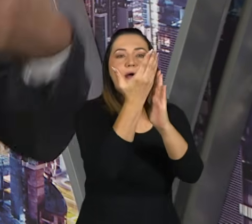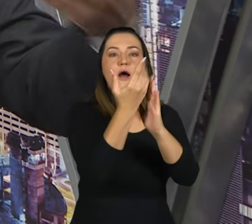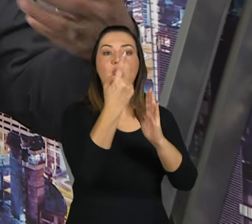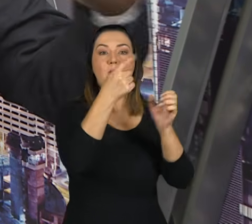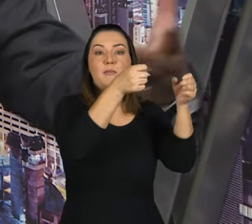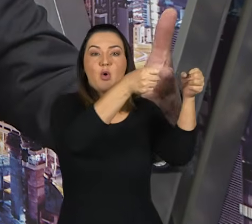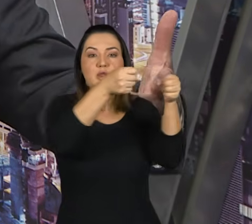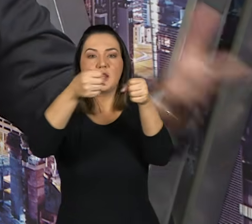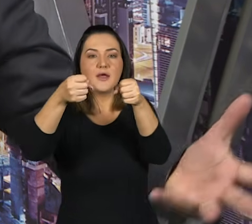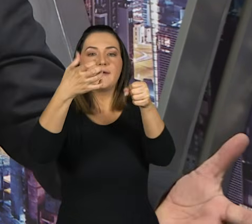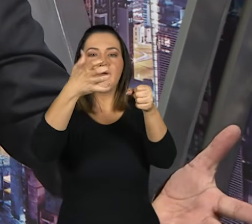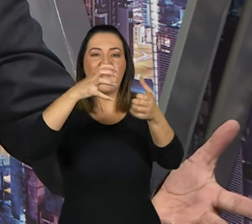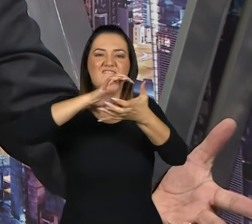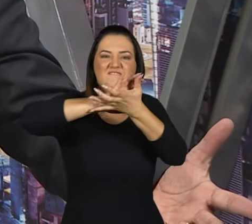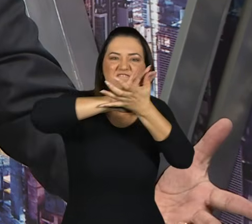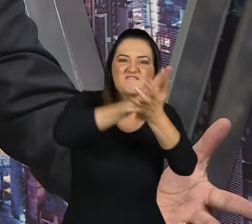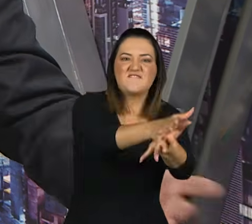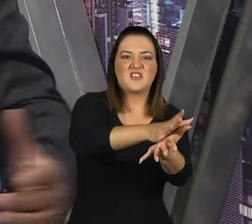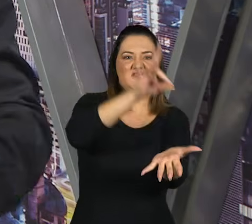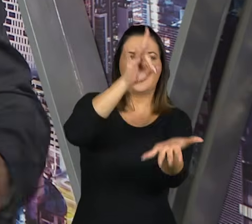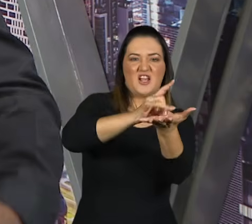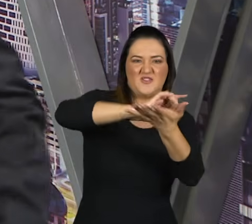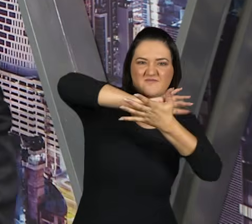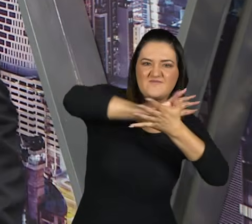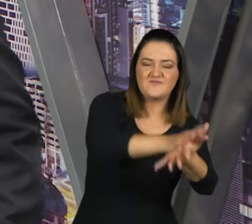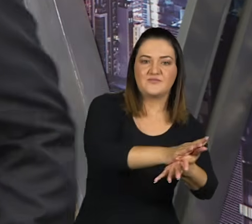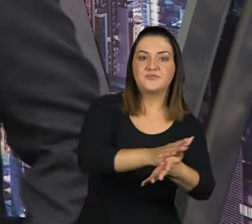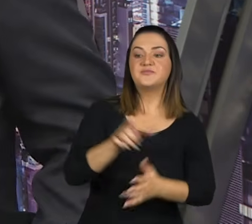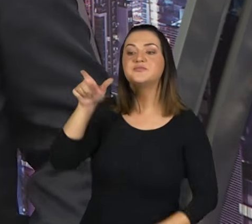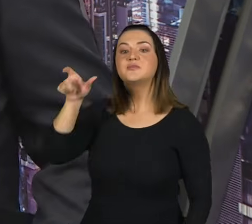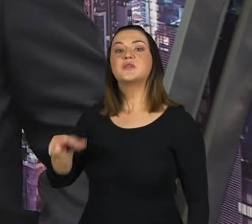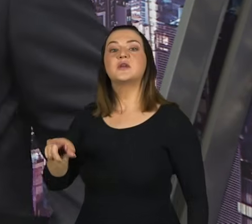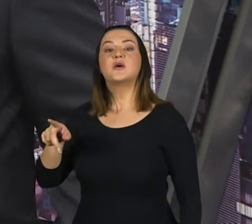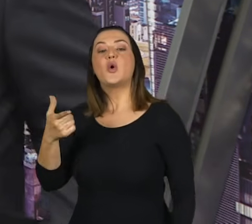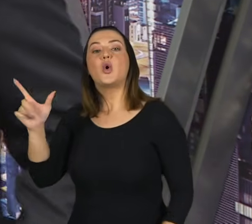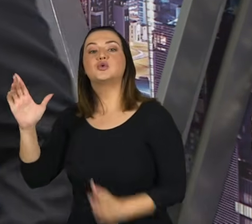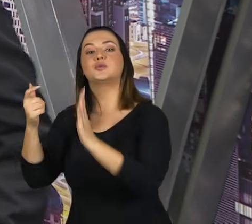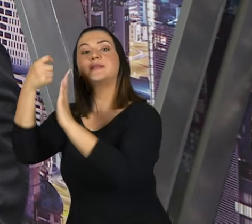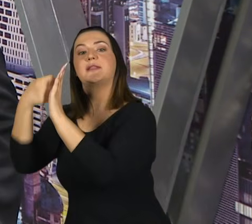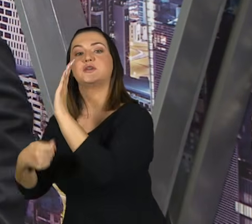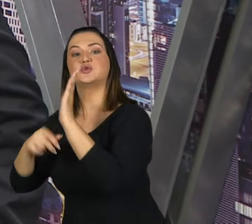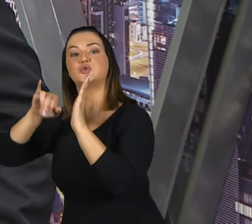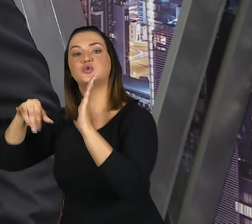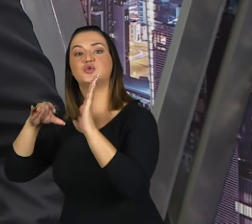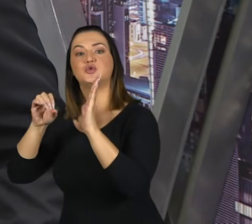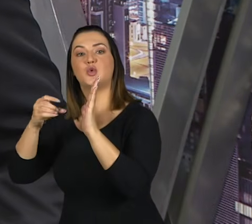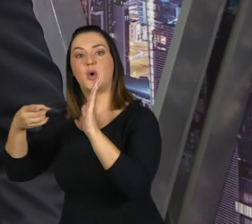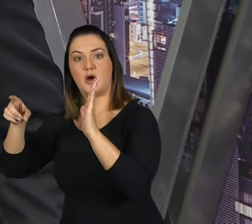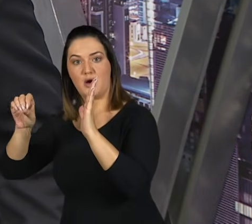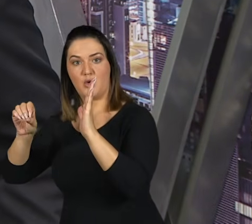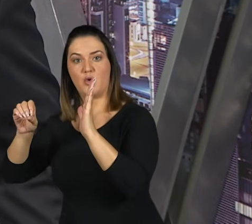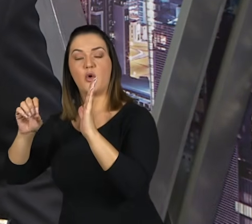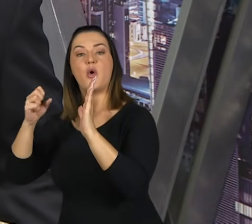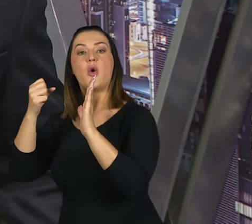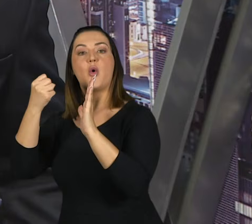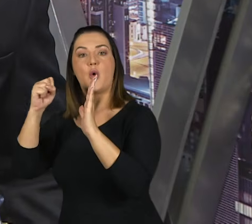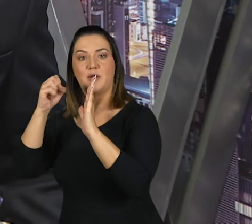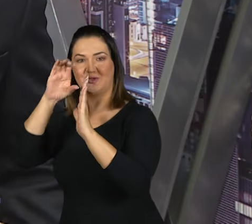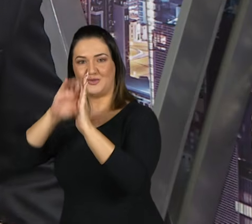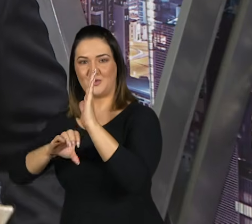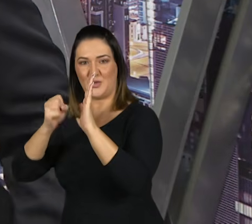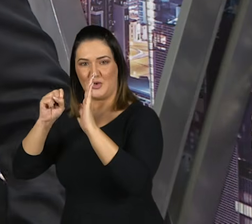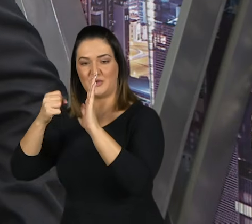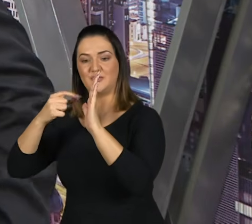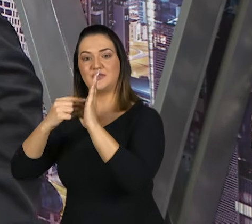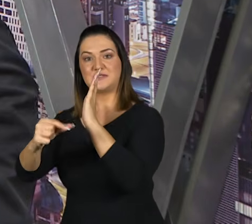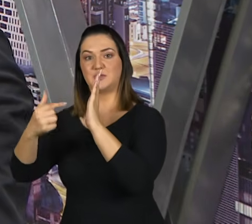para lançar por terra a verdade. Lembra? E João 8:32 fala que a Bíblia diz assim: e conhecereis a